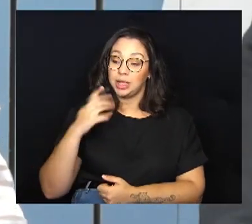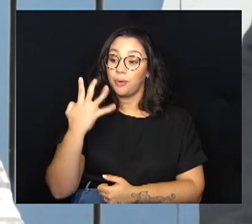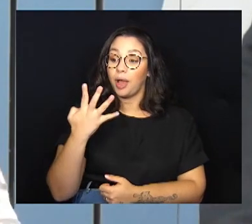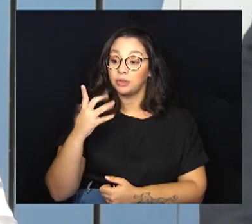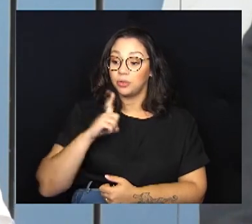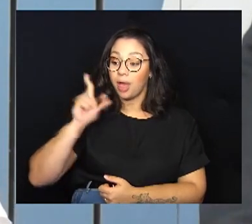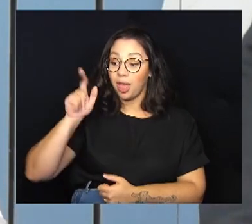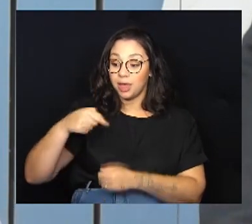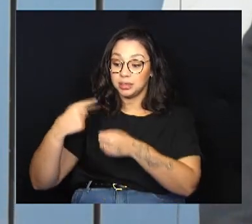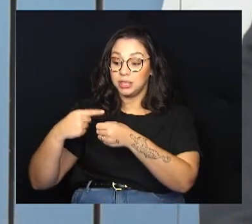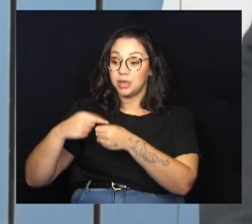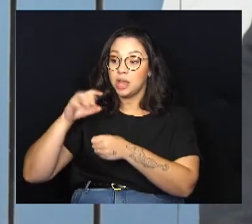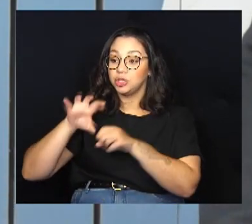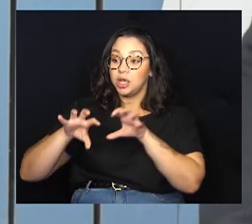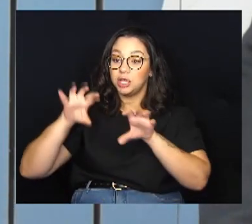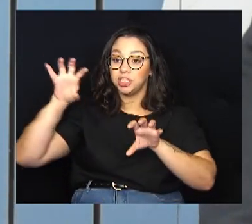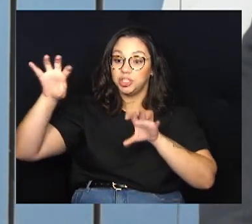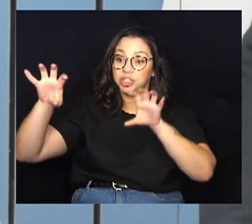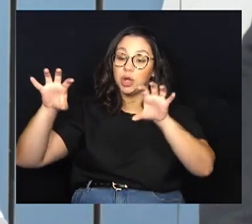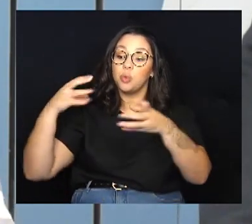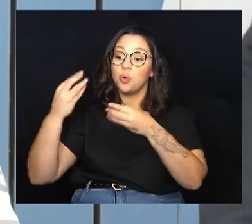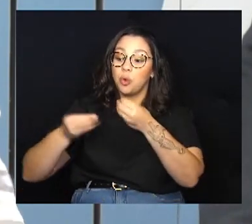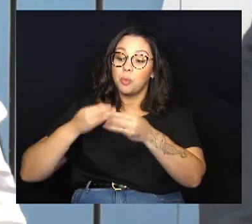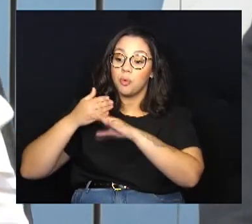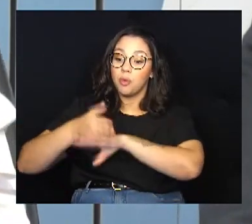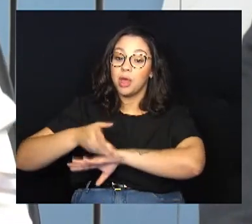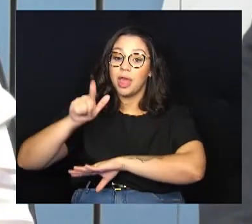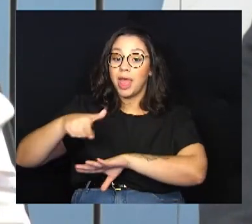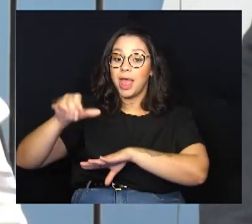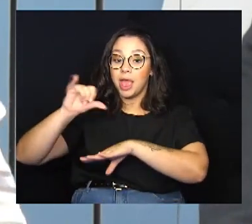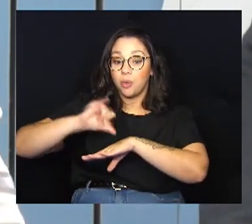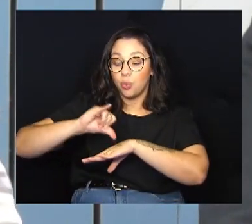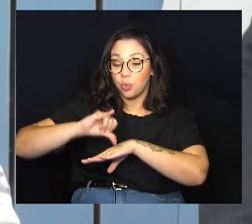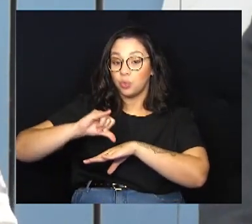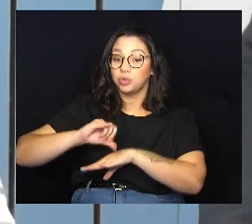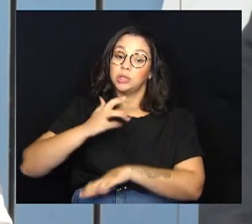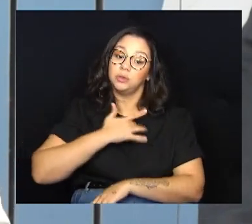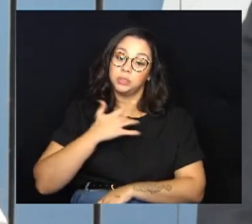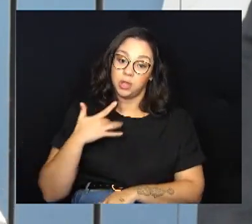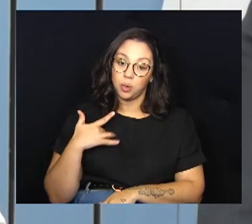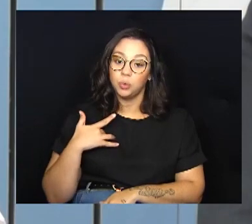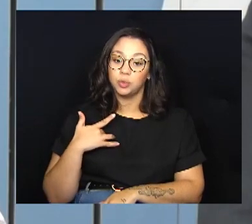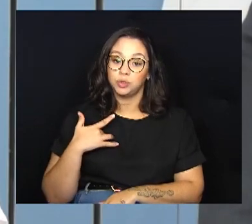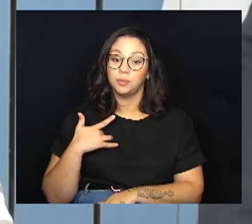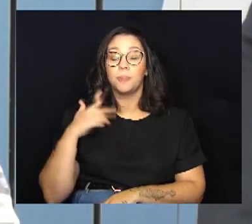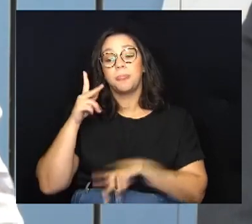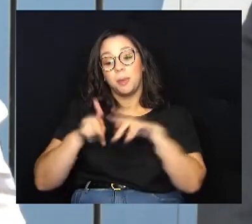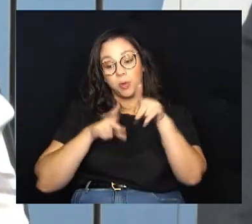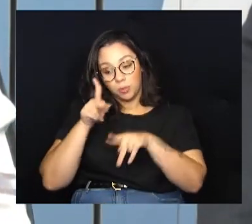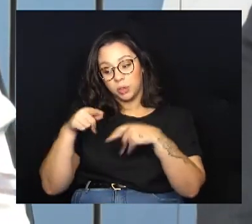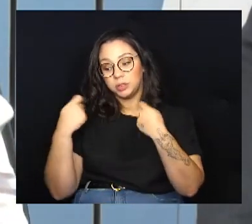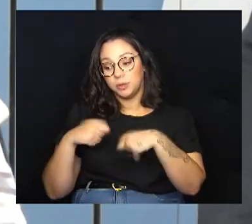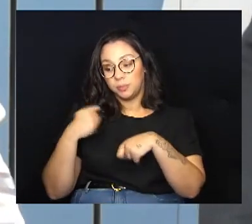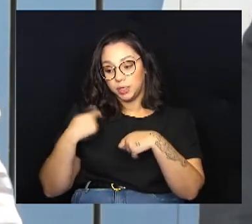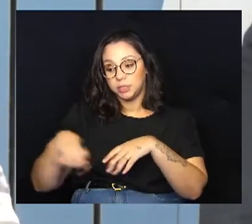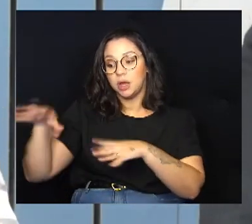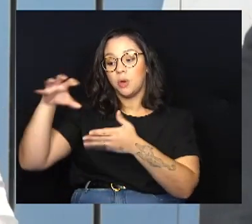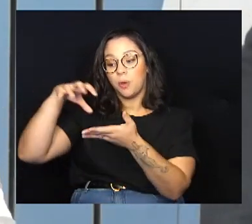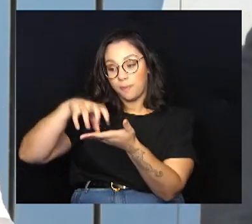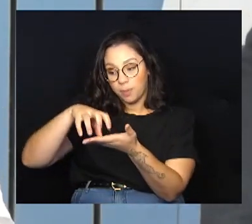que aí ela vai receber toda uma orientação, como que é feito o tratamento, o que é necessário para fazer o tratamento. E ela